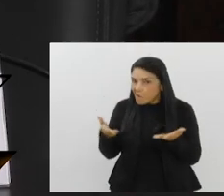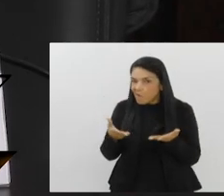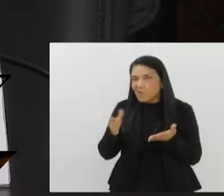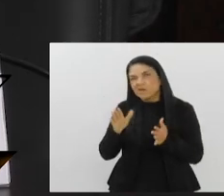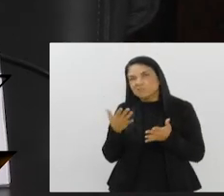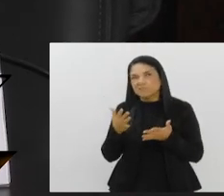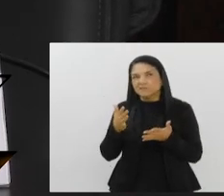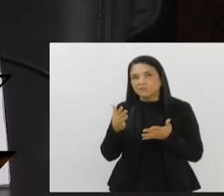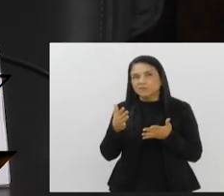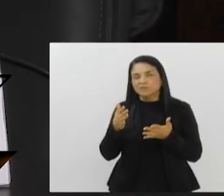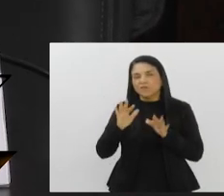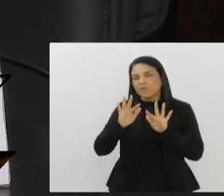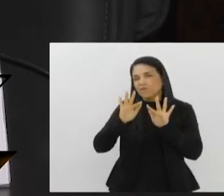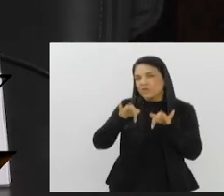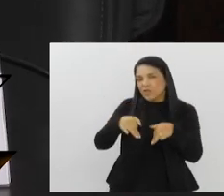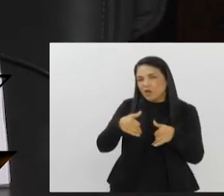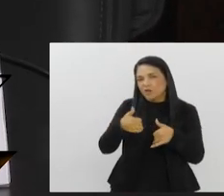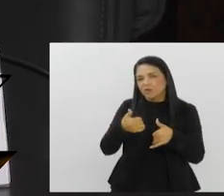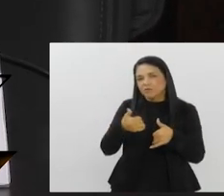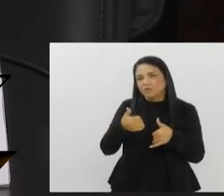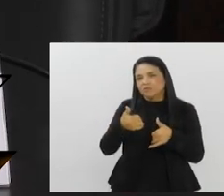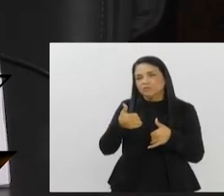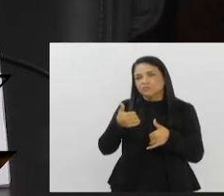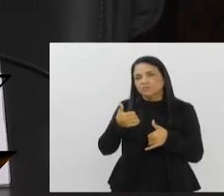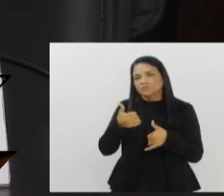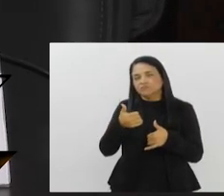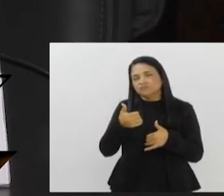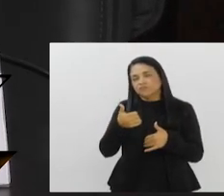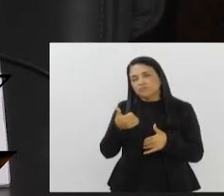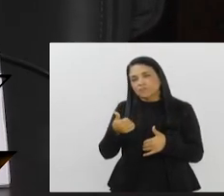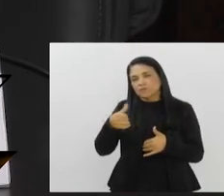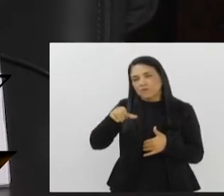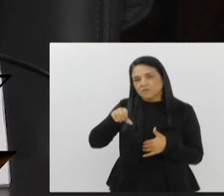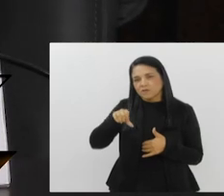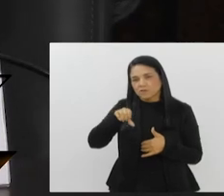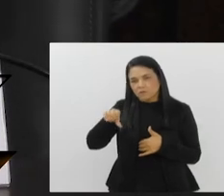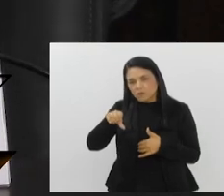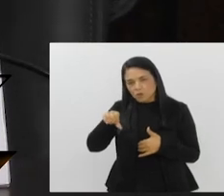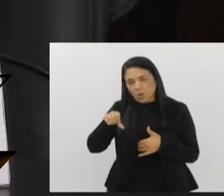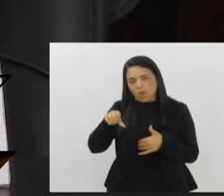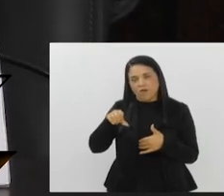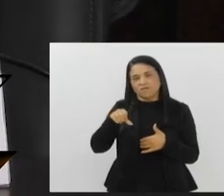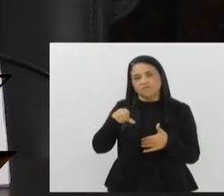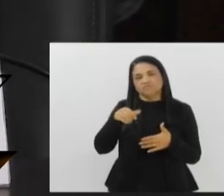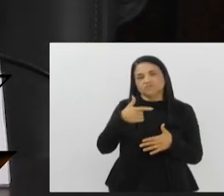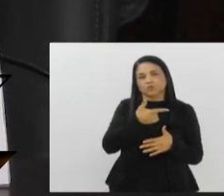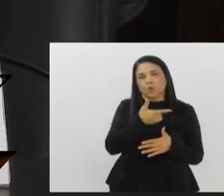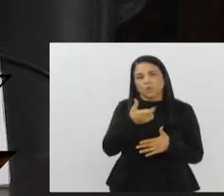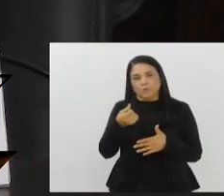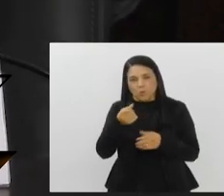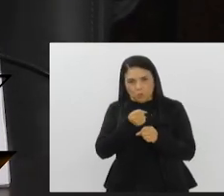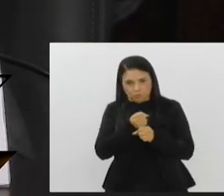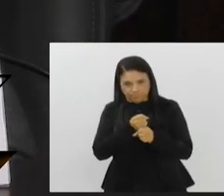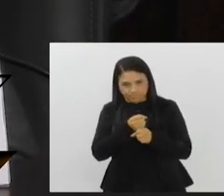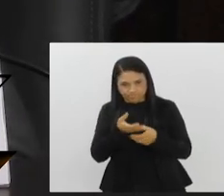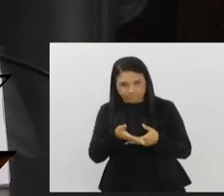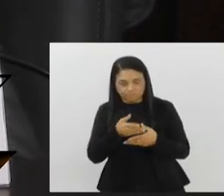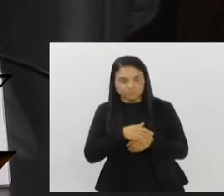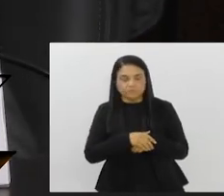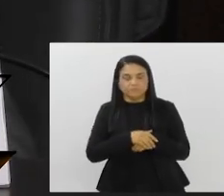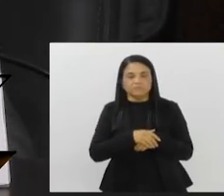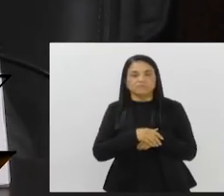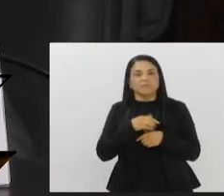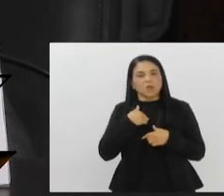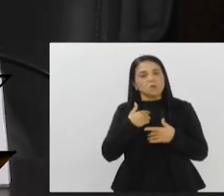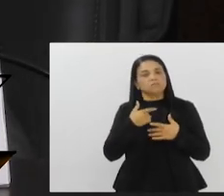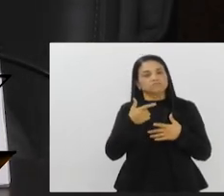foi final de 90 início de 2000 Se não me engano então e eu por isso que eu considero que eu quero